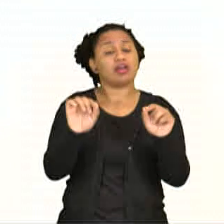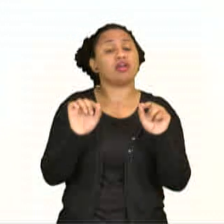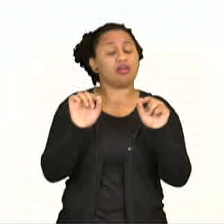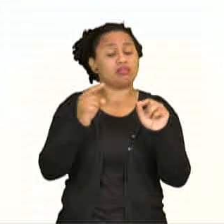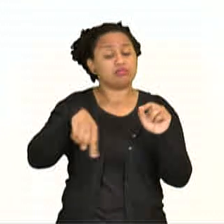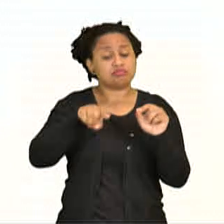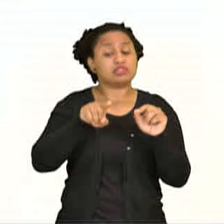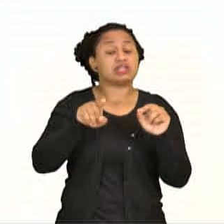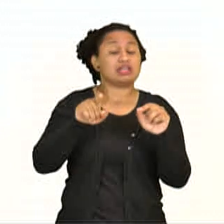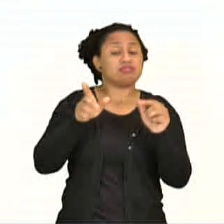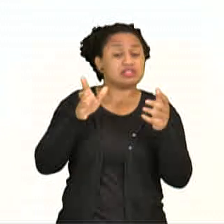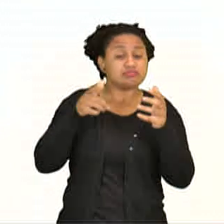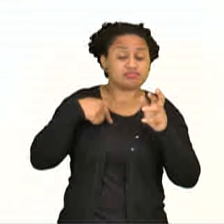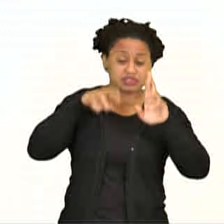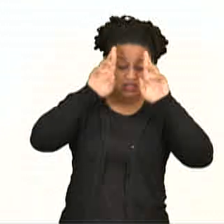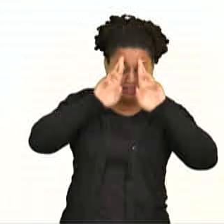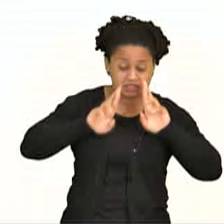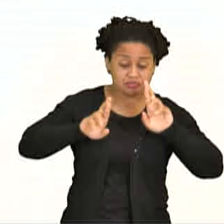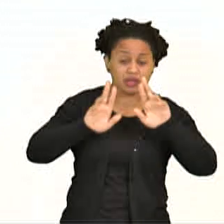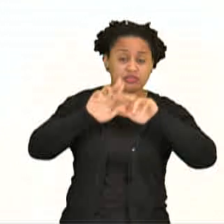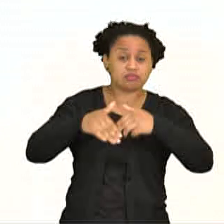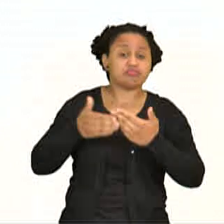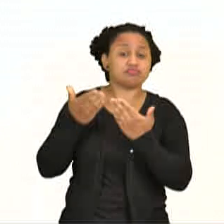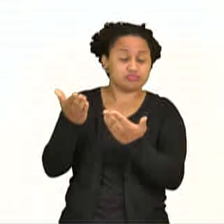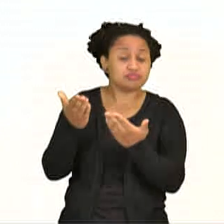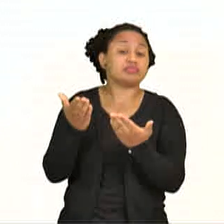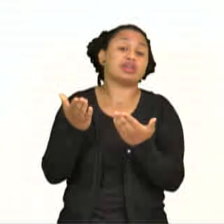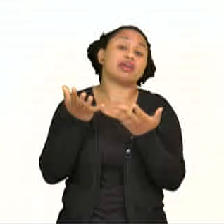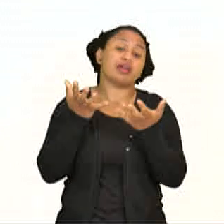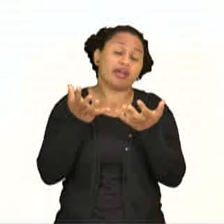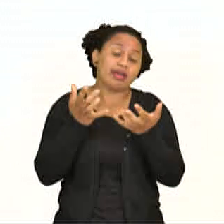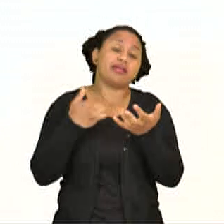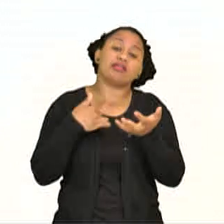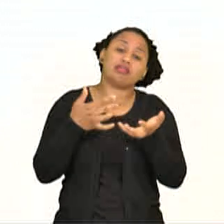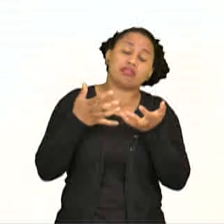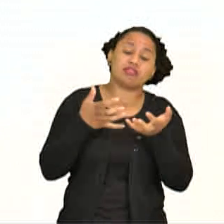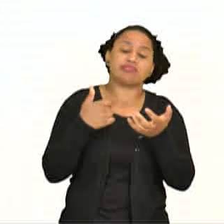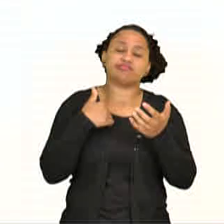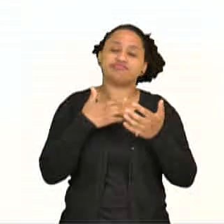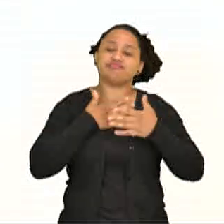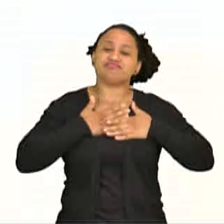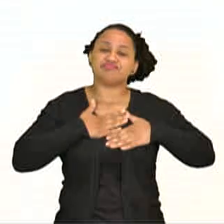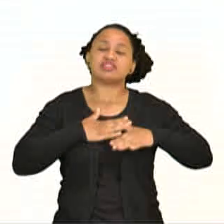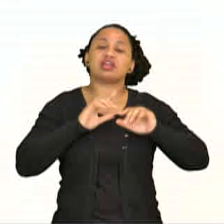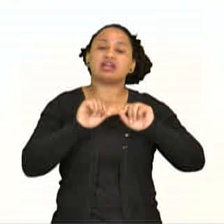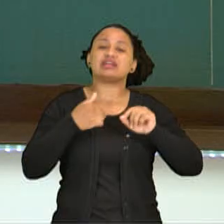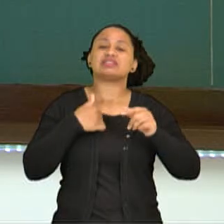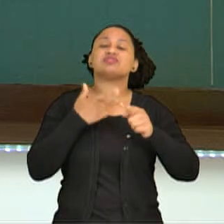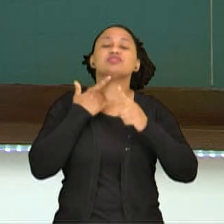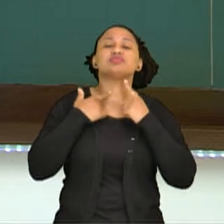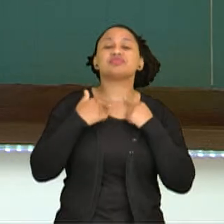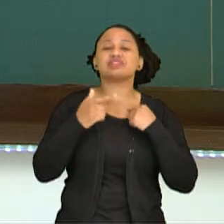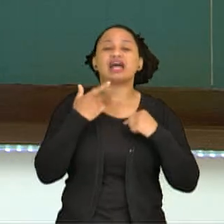esbanje respeito por você, quer ela tente saciar seu desejo por sensacionalismo.